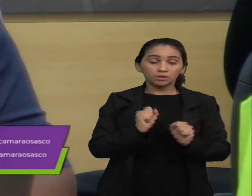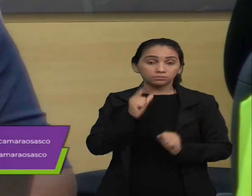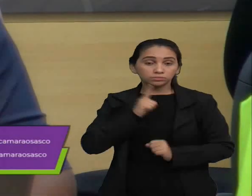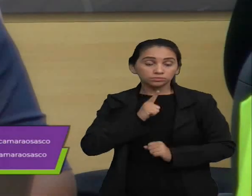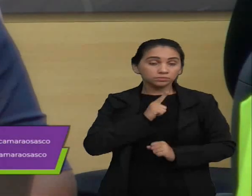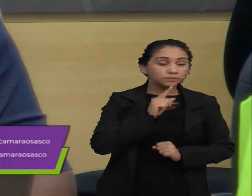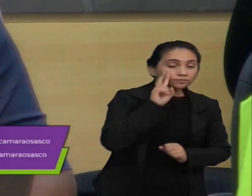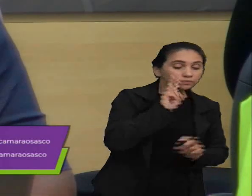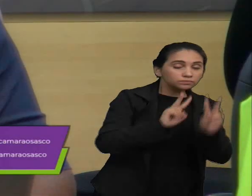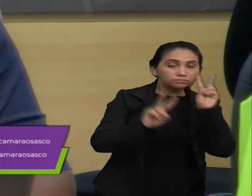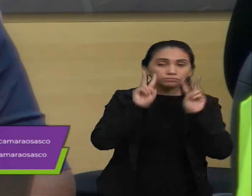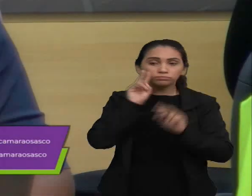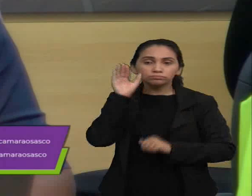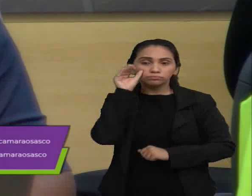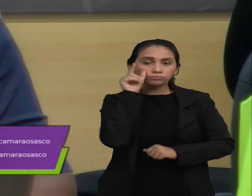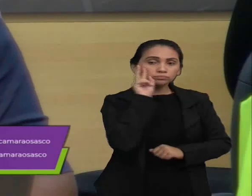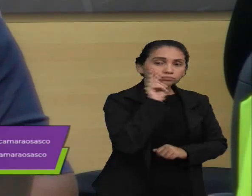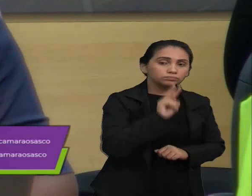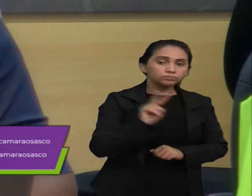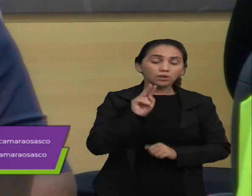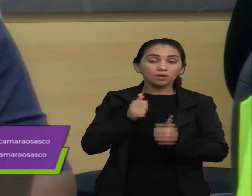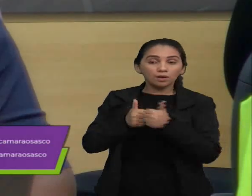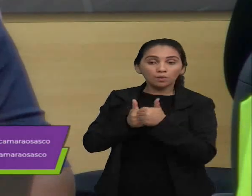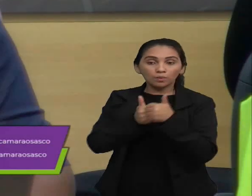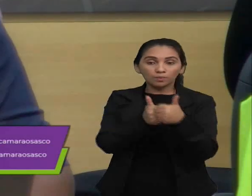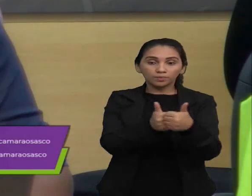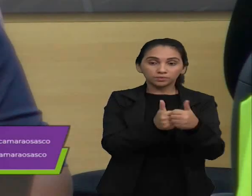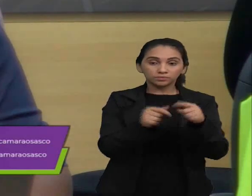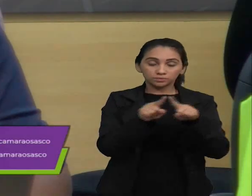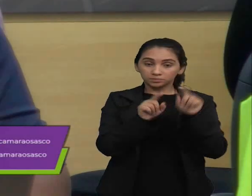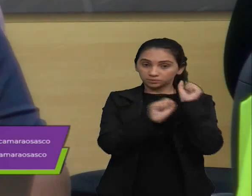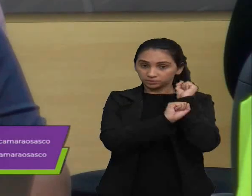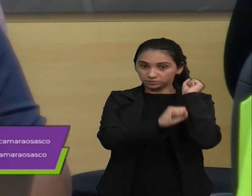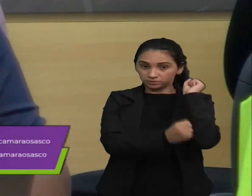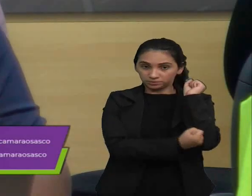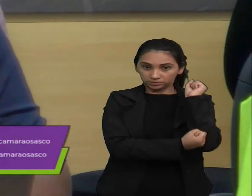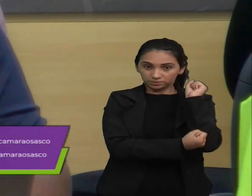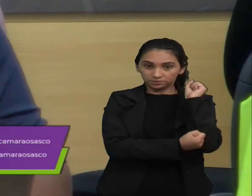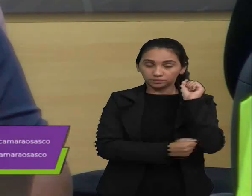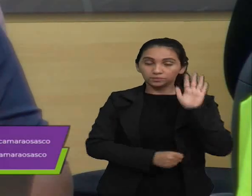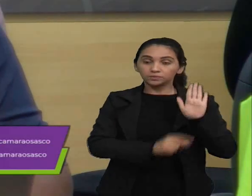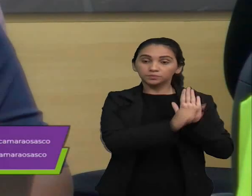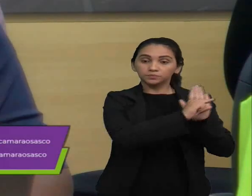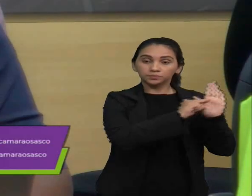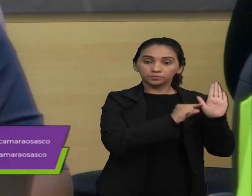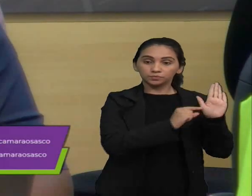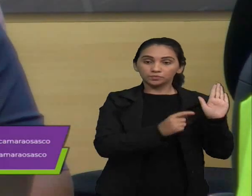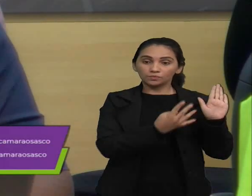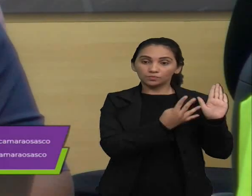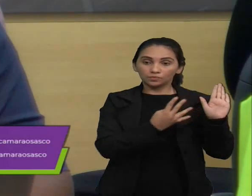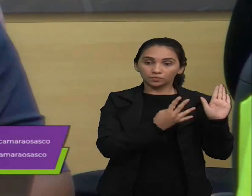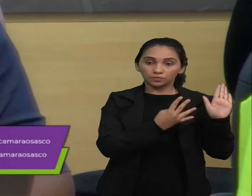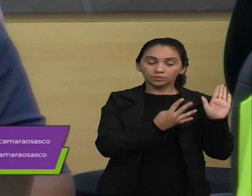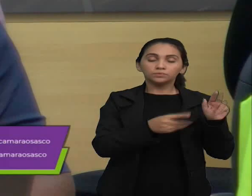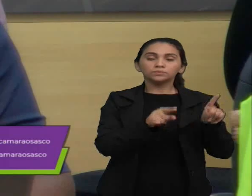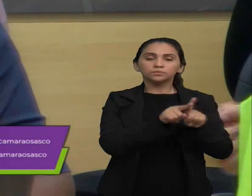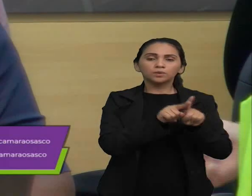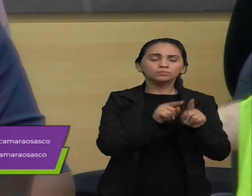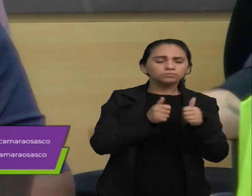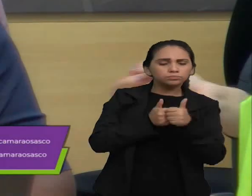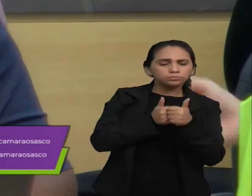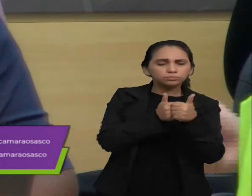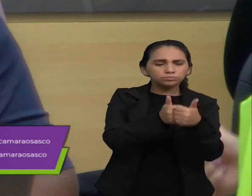fiscalização e acompanhamento da Sabesp. Quarto parágrafo. Acompanhar, fiscalizar,